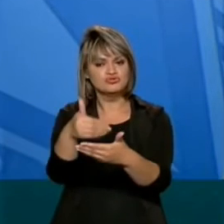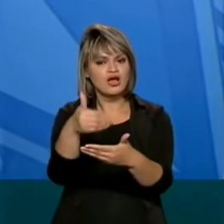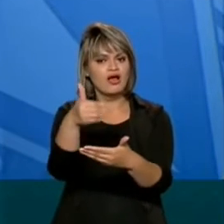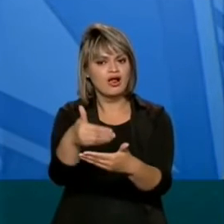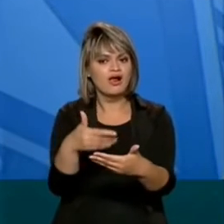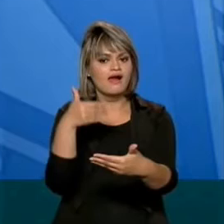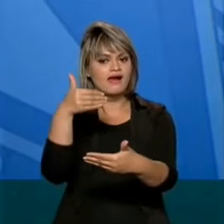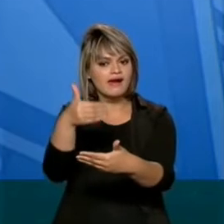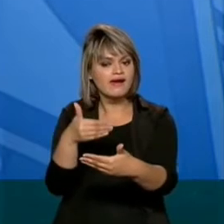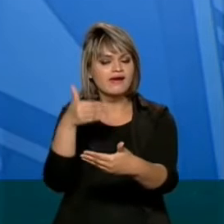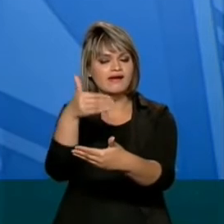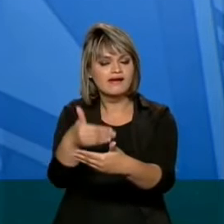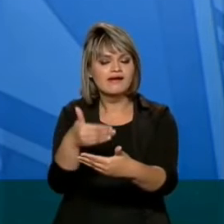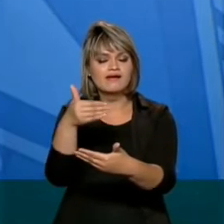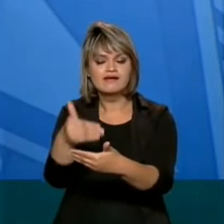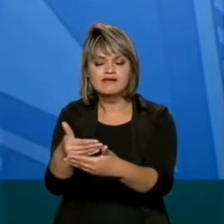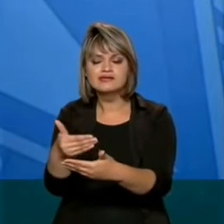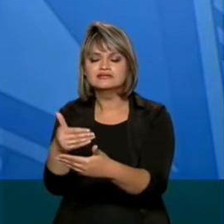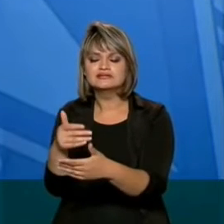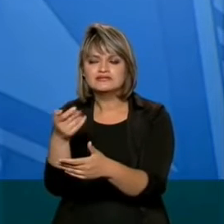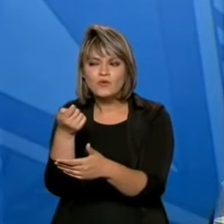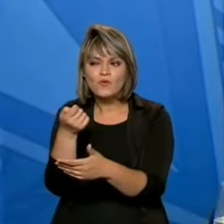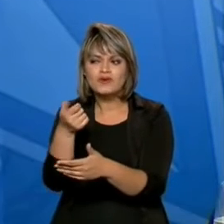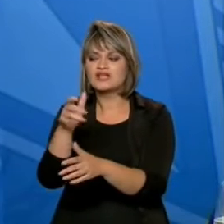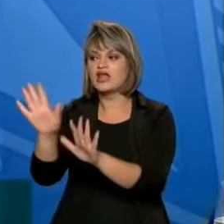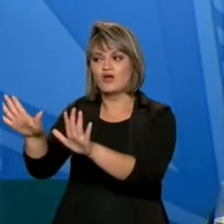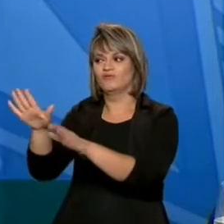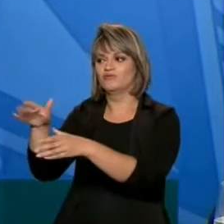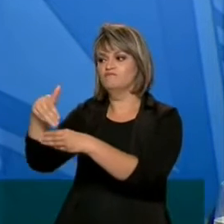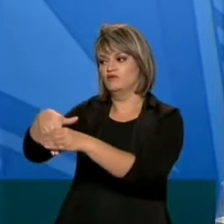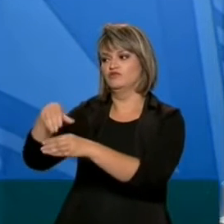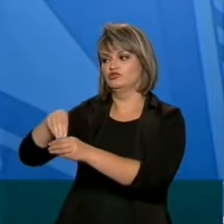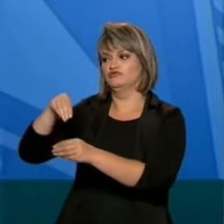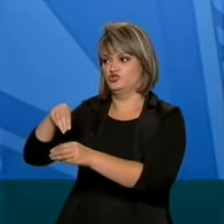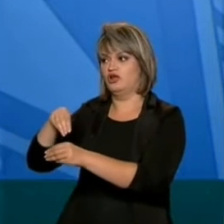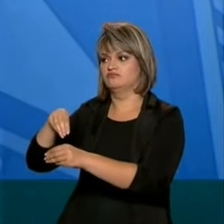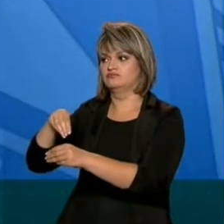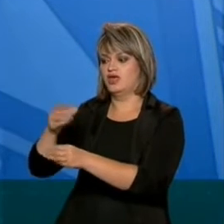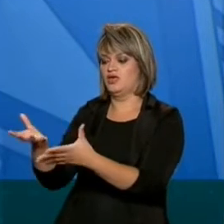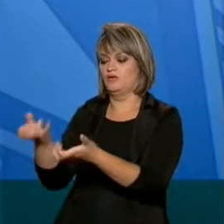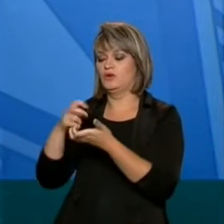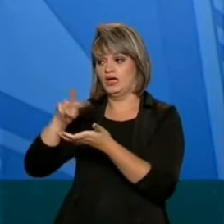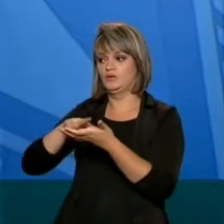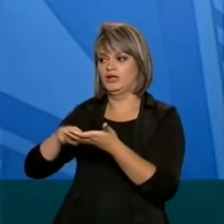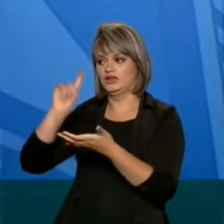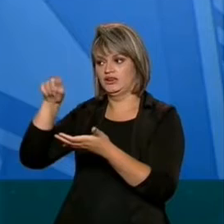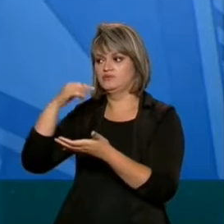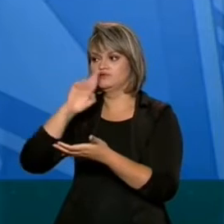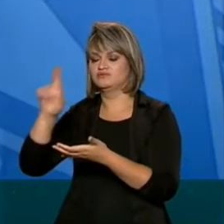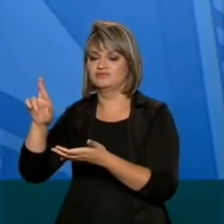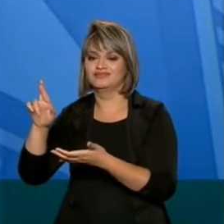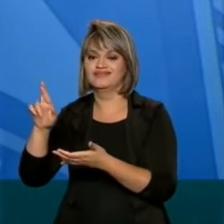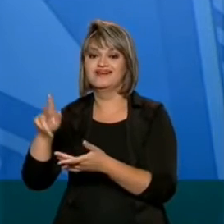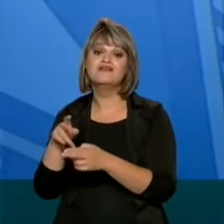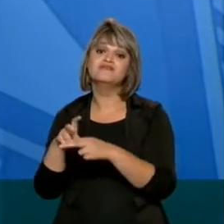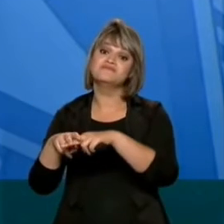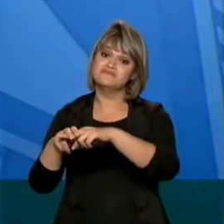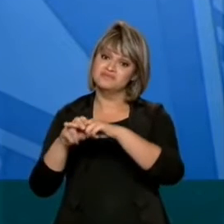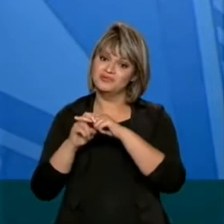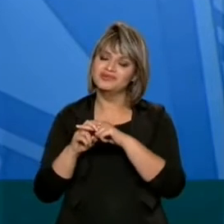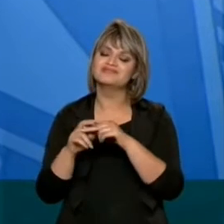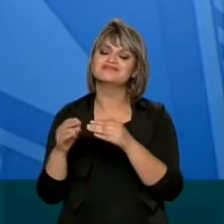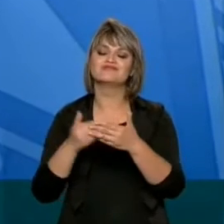mesmos números de votos, ele retirou. Então, por isso que surgiu aí